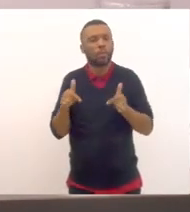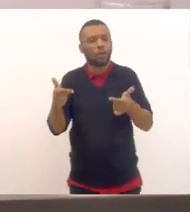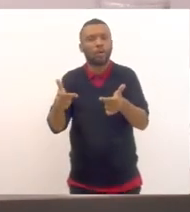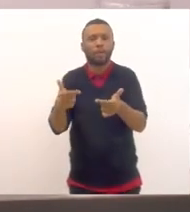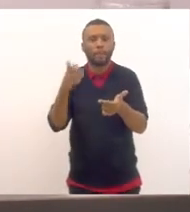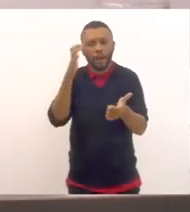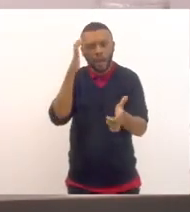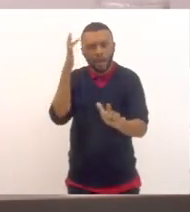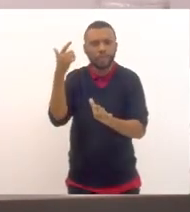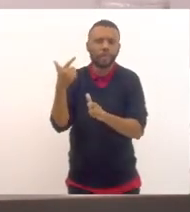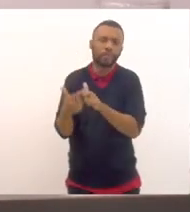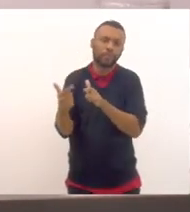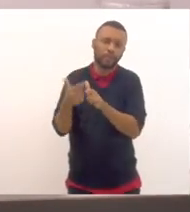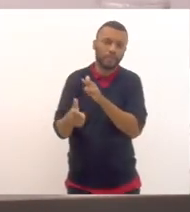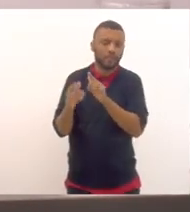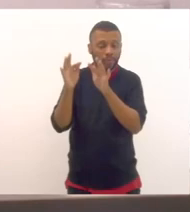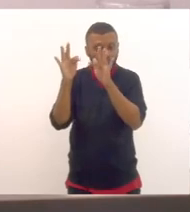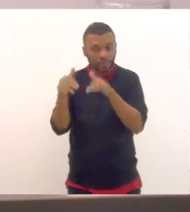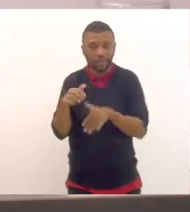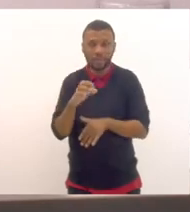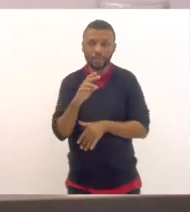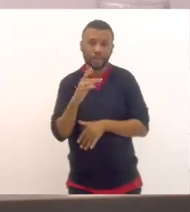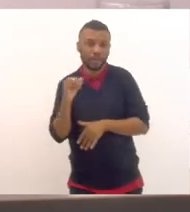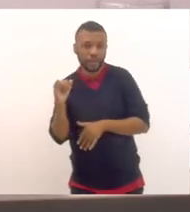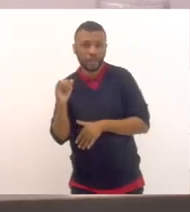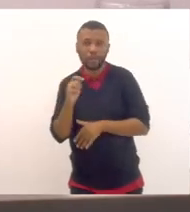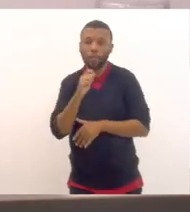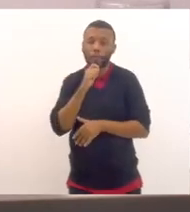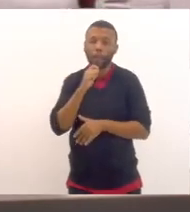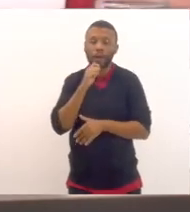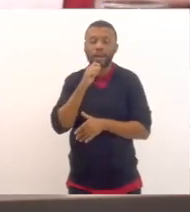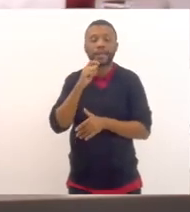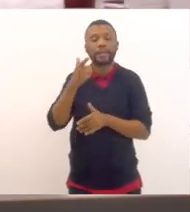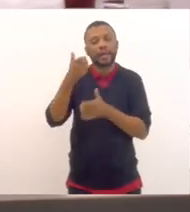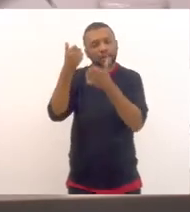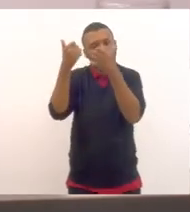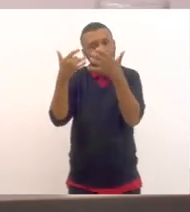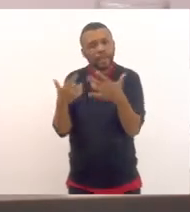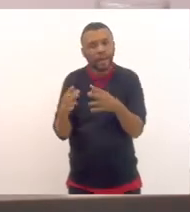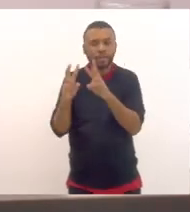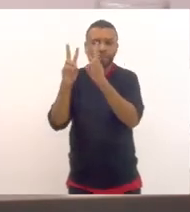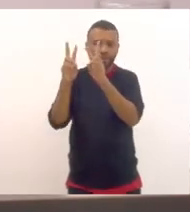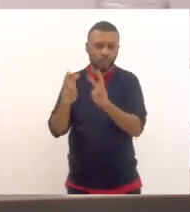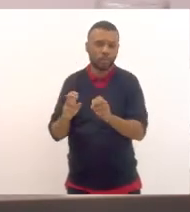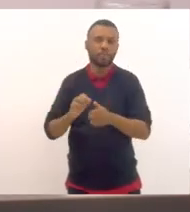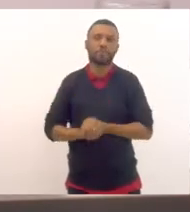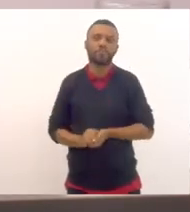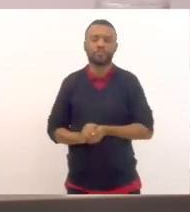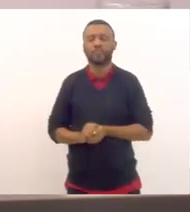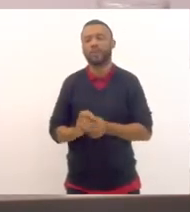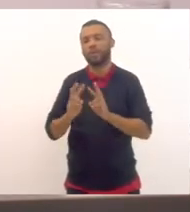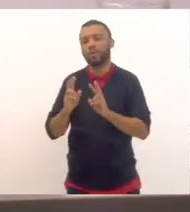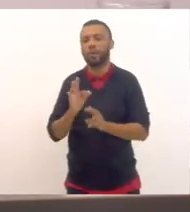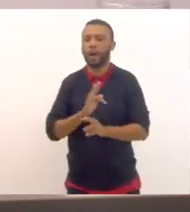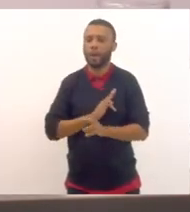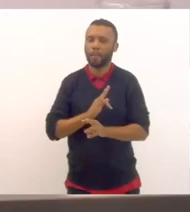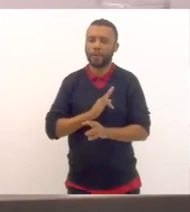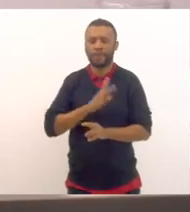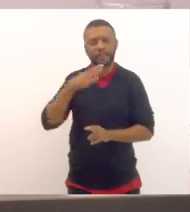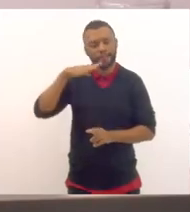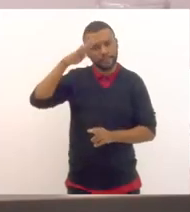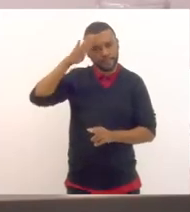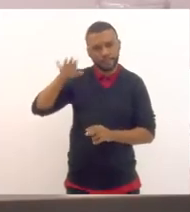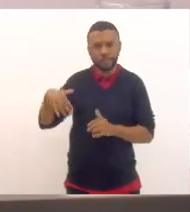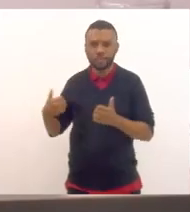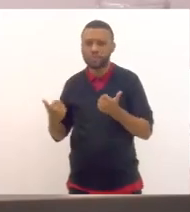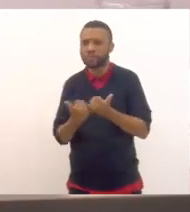para que a gente não possa chegar ao final da CPI sem ter de dobrada essa questão de de espírito a polícia militar para dar suporte à Sic